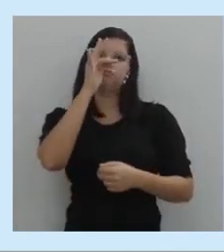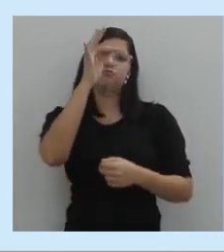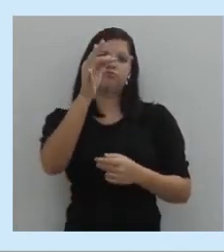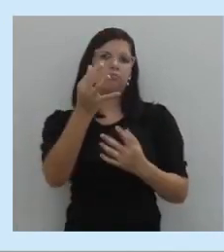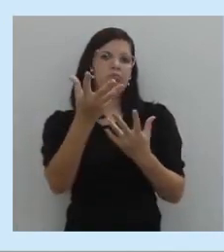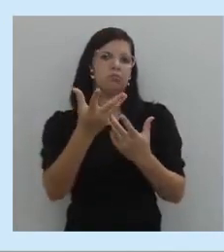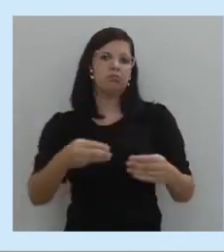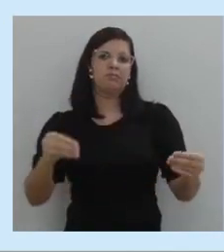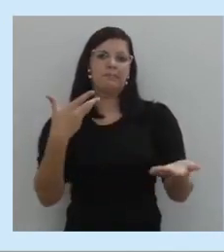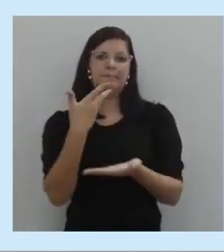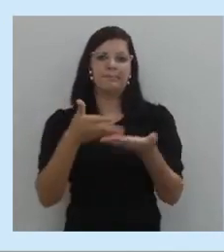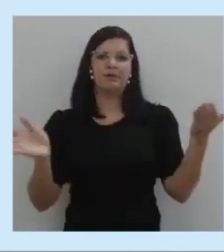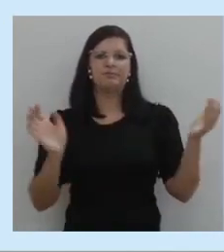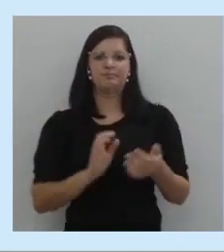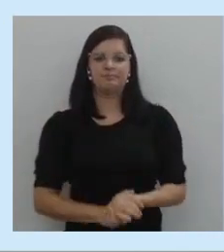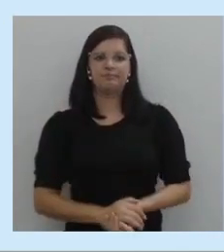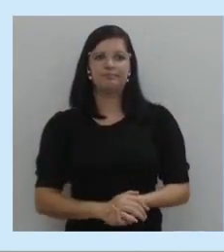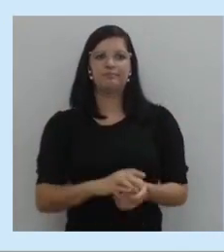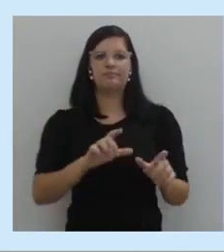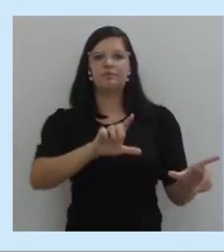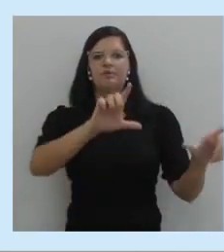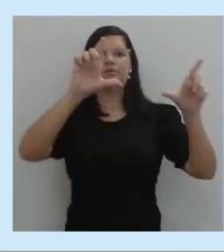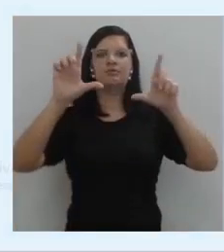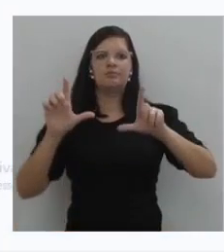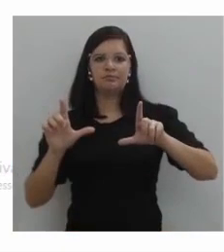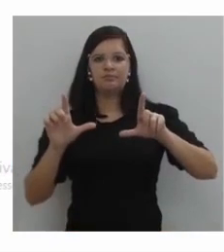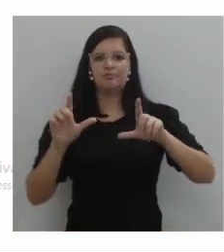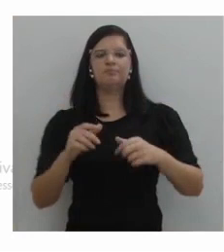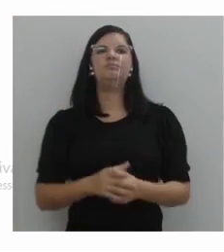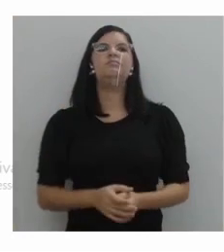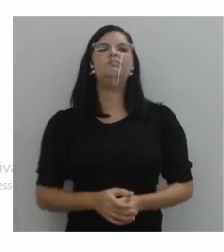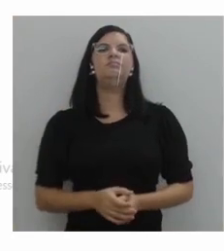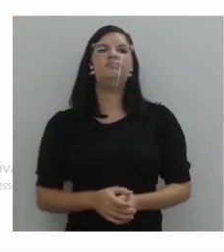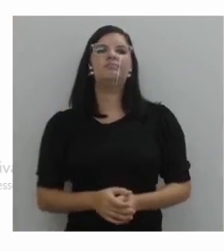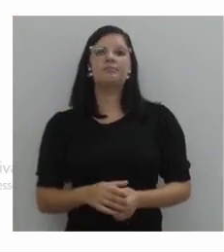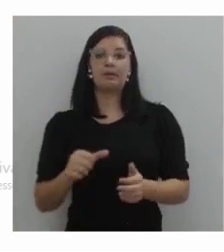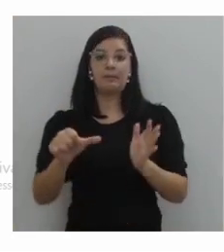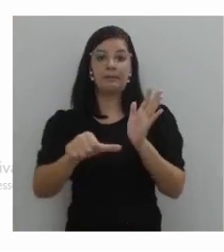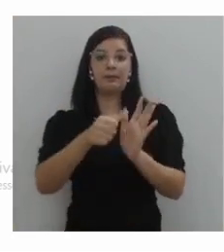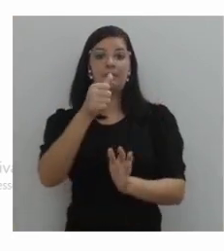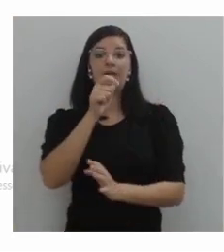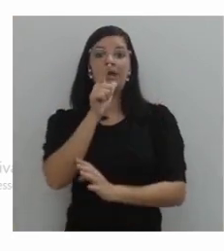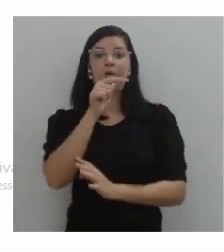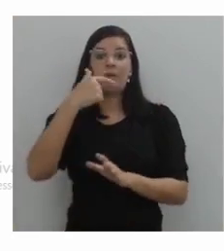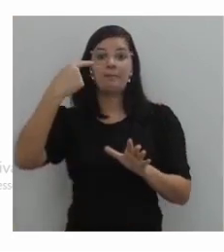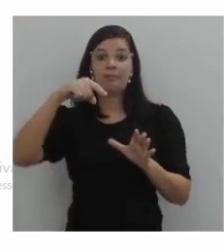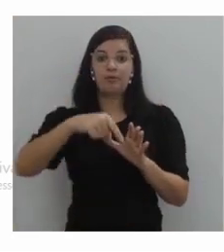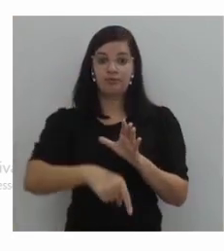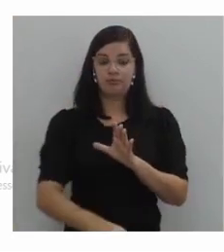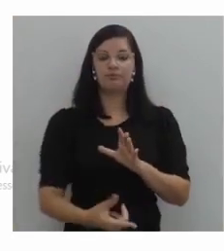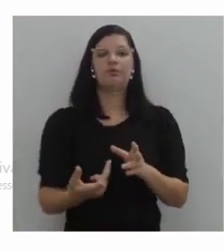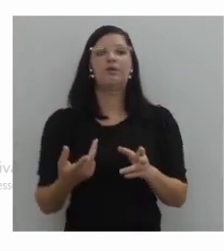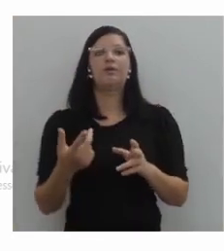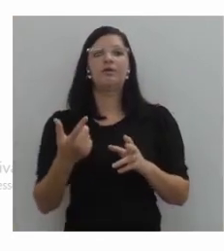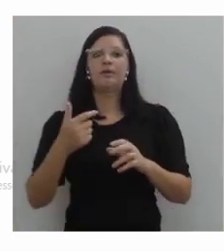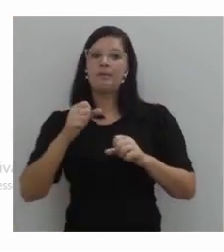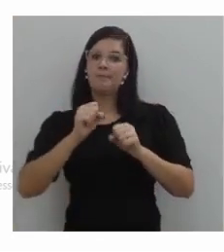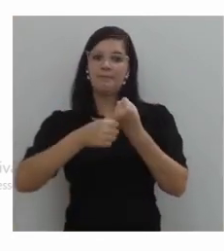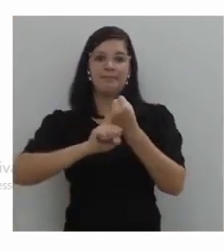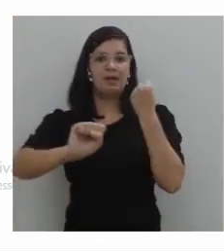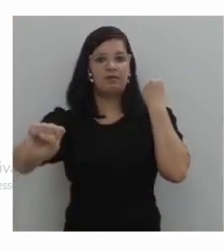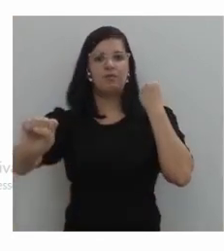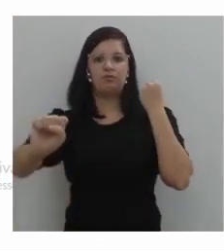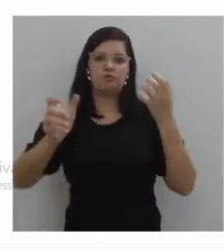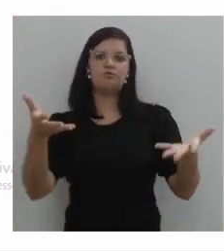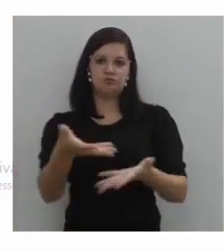tá? E eu vou explicar por quê. Acompanha na tela mais uma vez, oitavo ano. O primeiro aquífero que a gente vai observar, tá, é o maior e